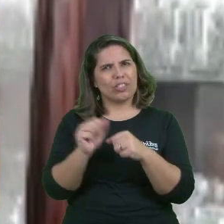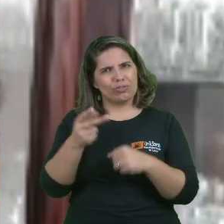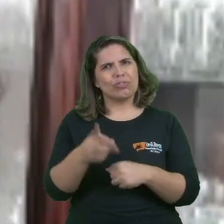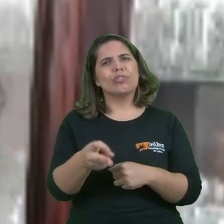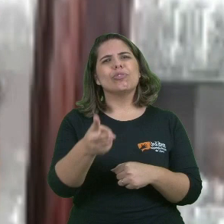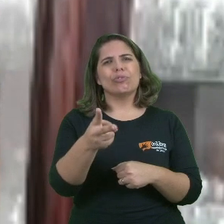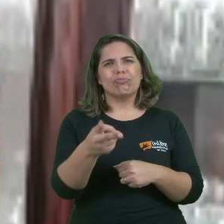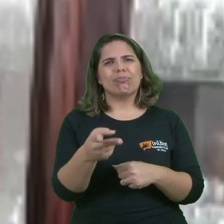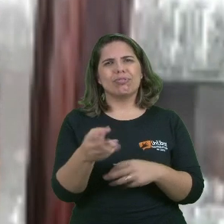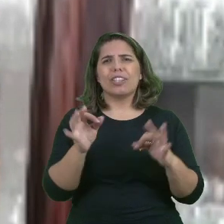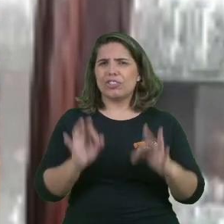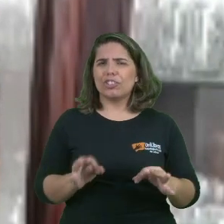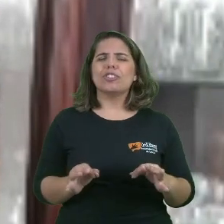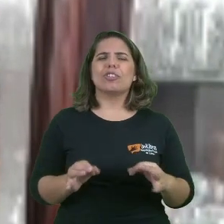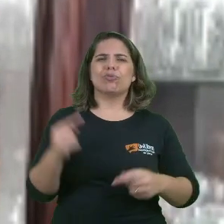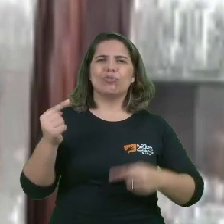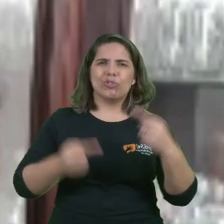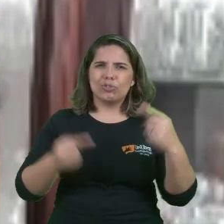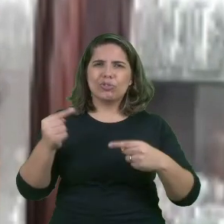eu